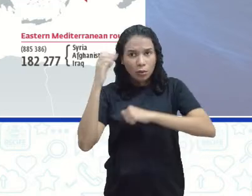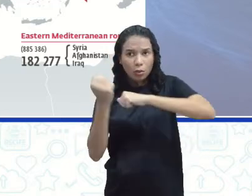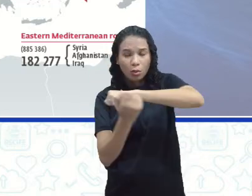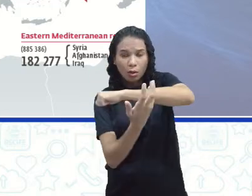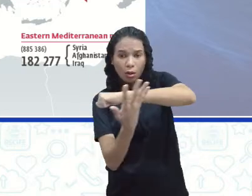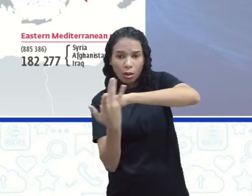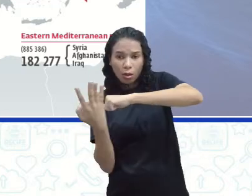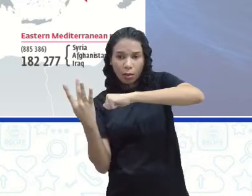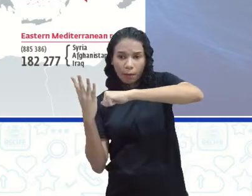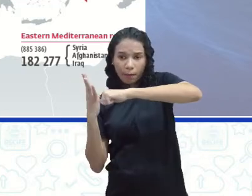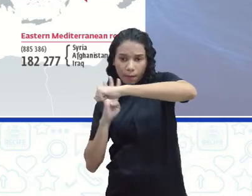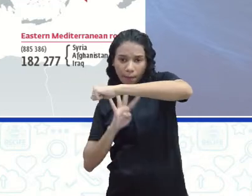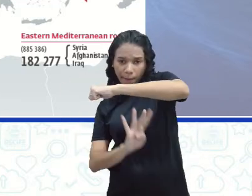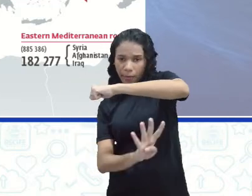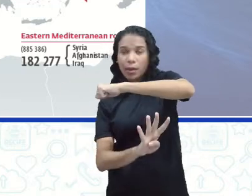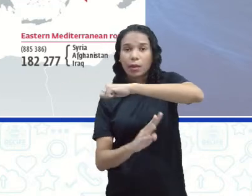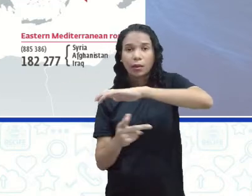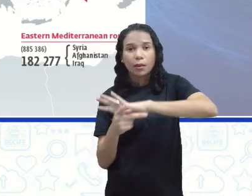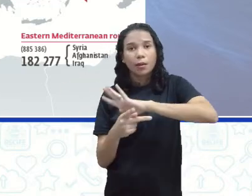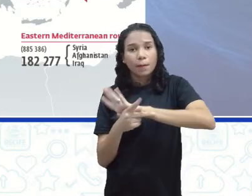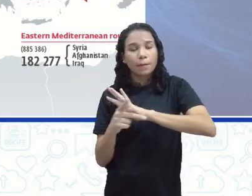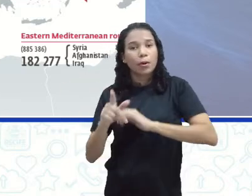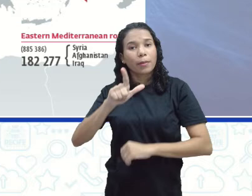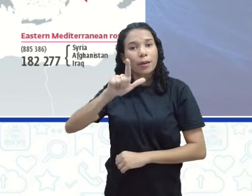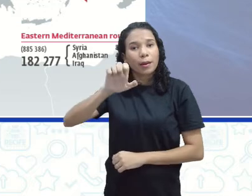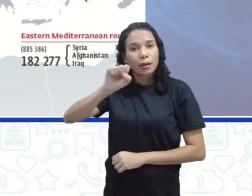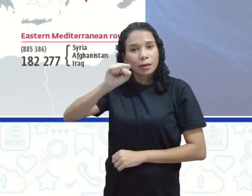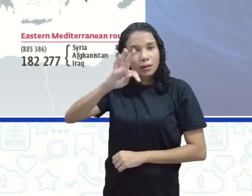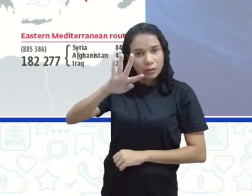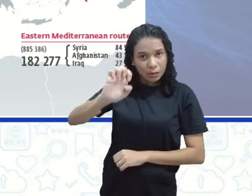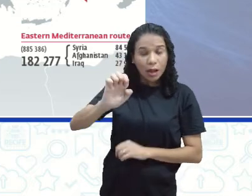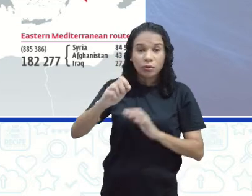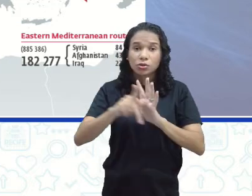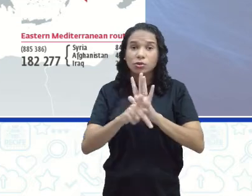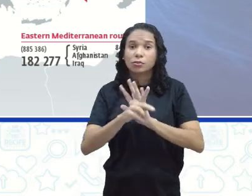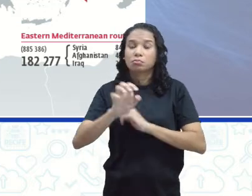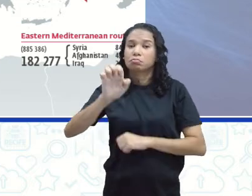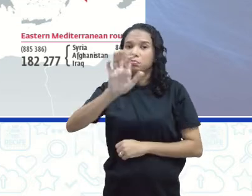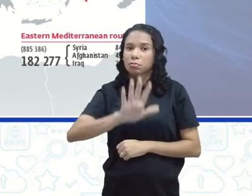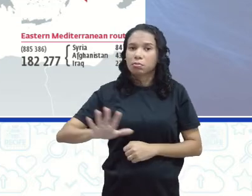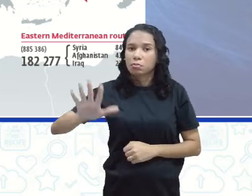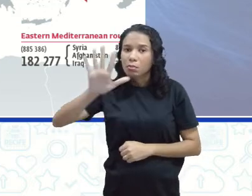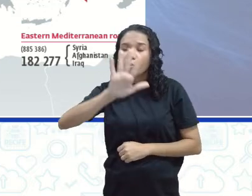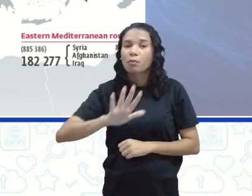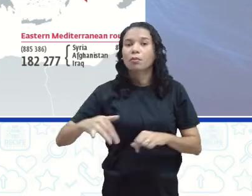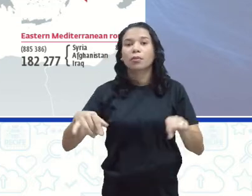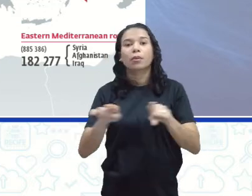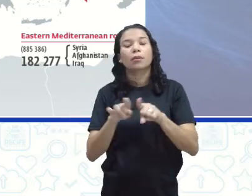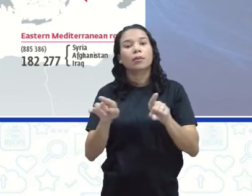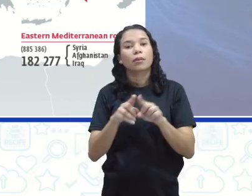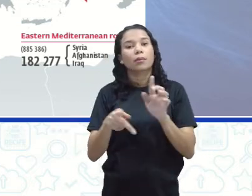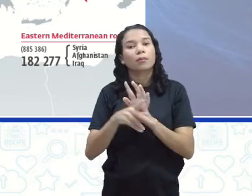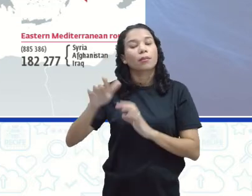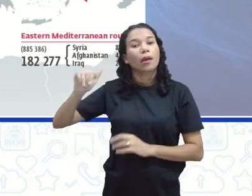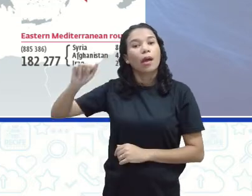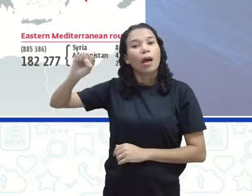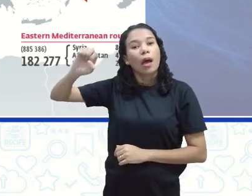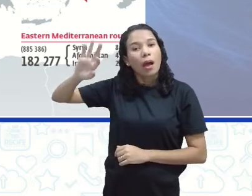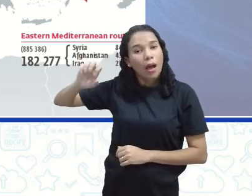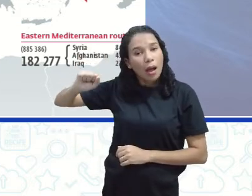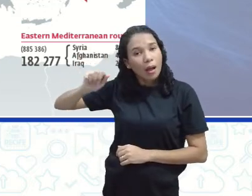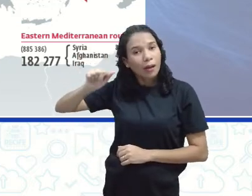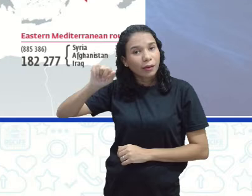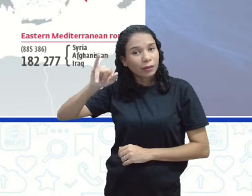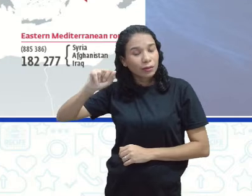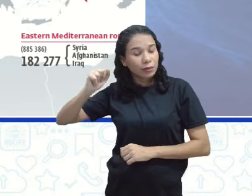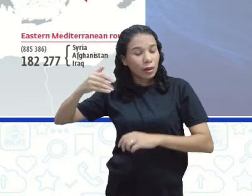né, do leste, né, dessa região leste aqui da Europa, vem da Ásia, né, e vão